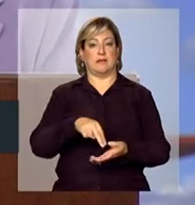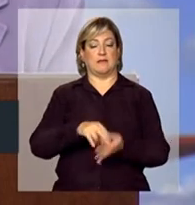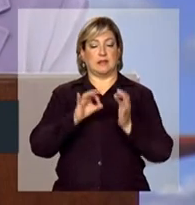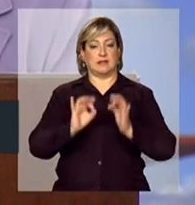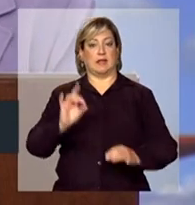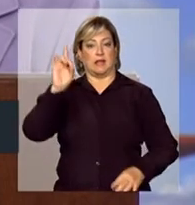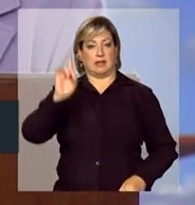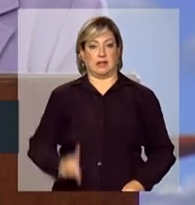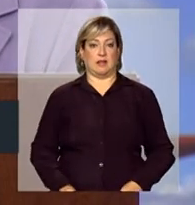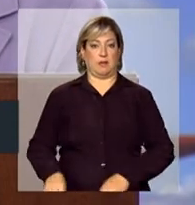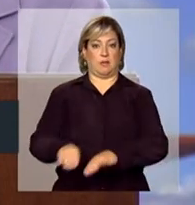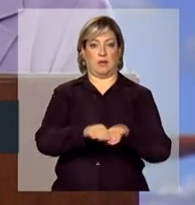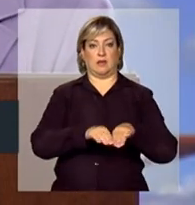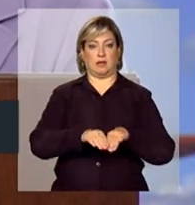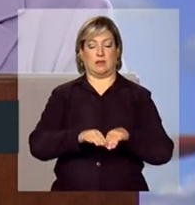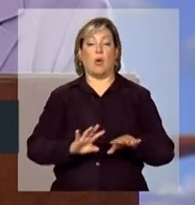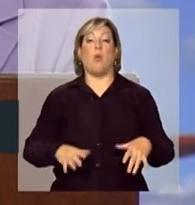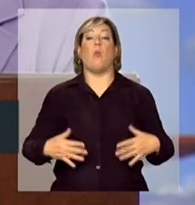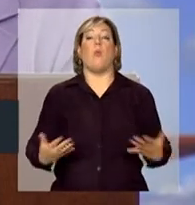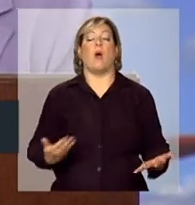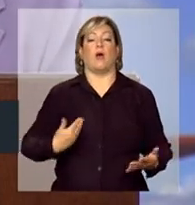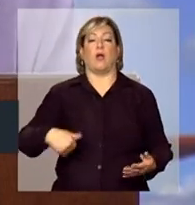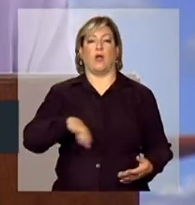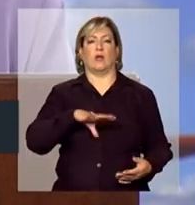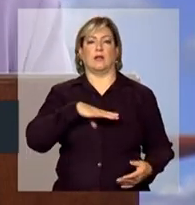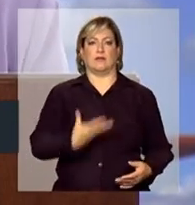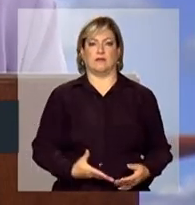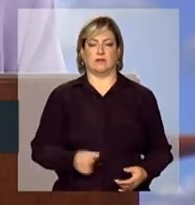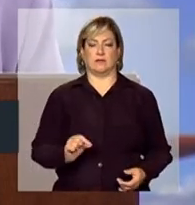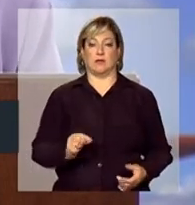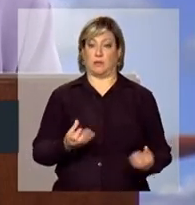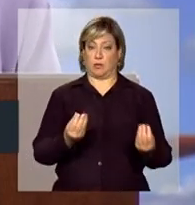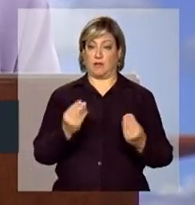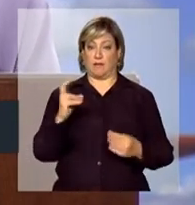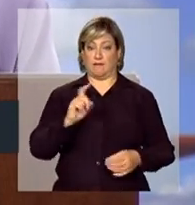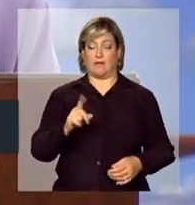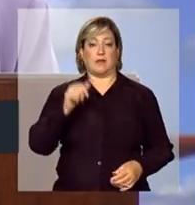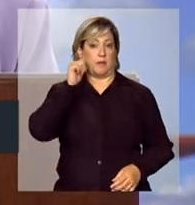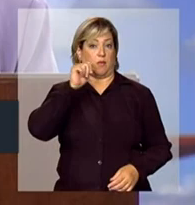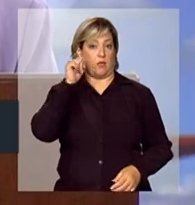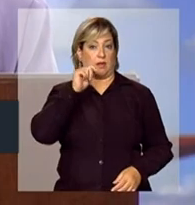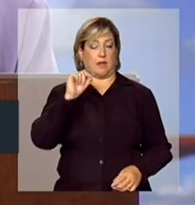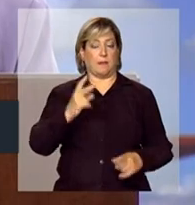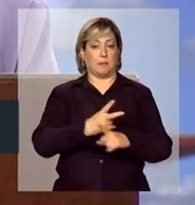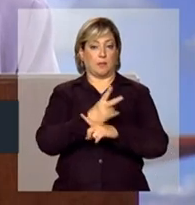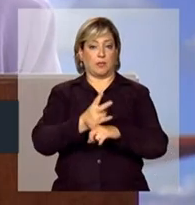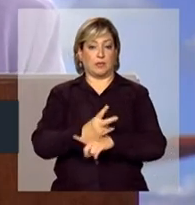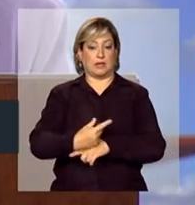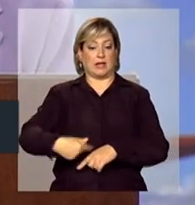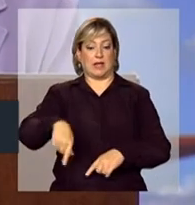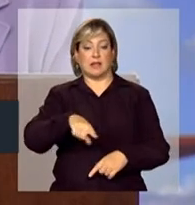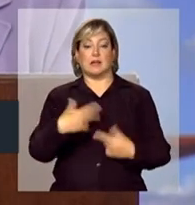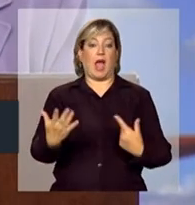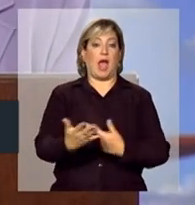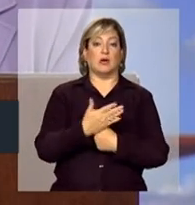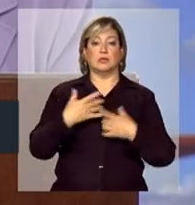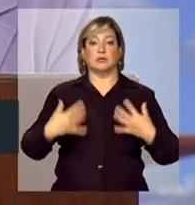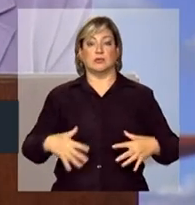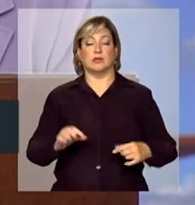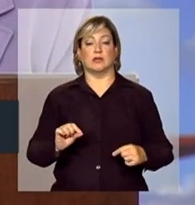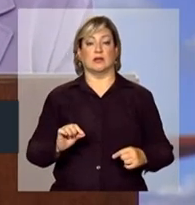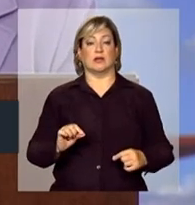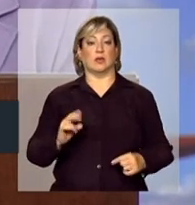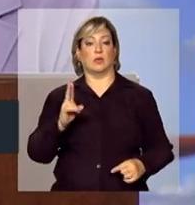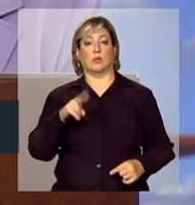em qual a então nosso desafio e muitas vezes a mulher que busca um desses serviços não